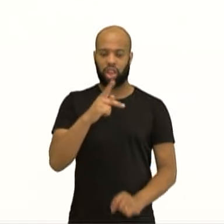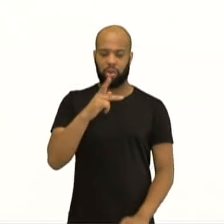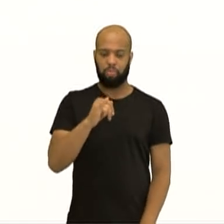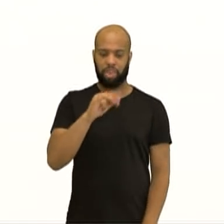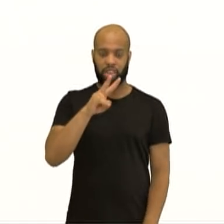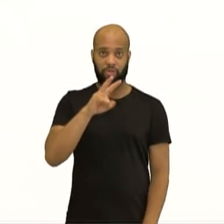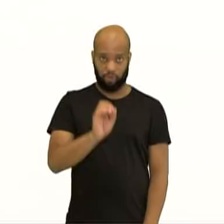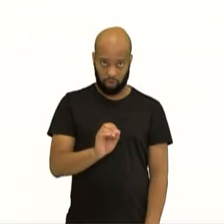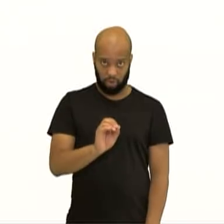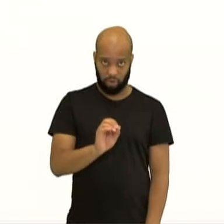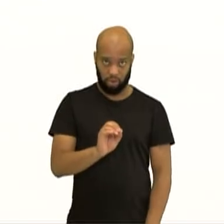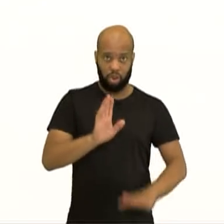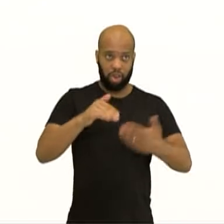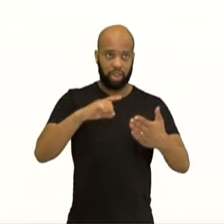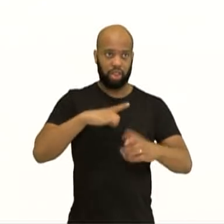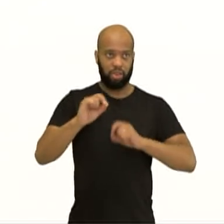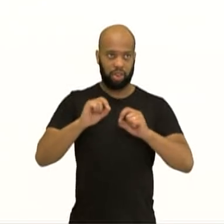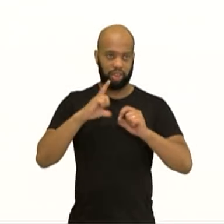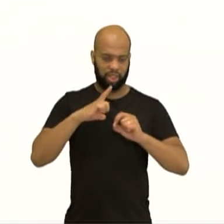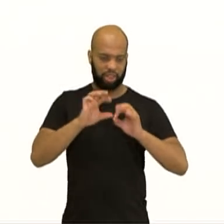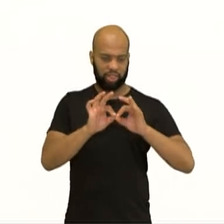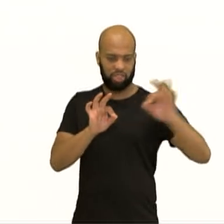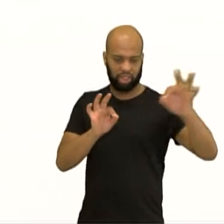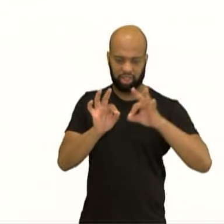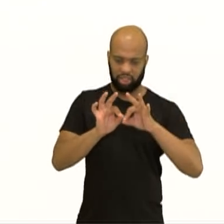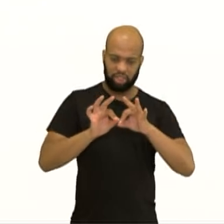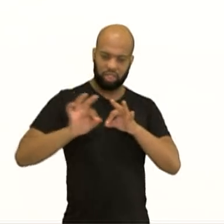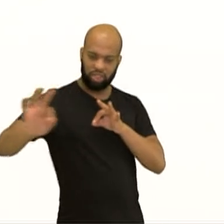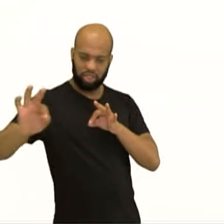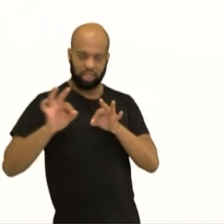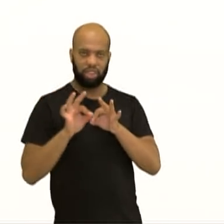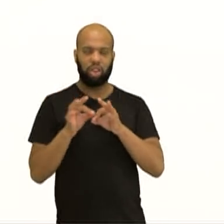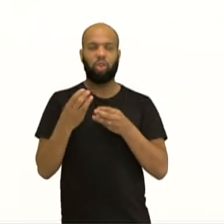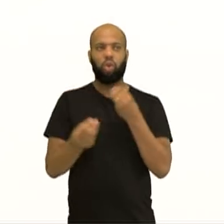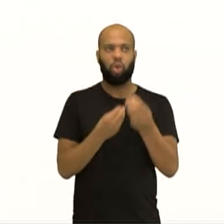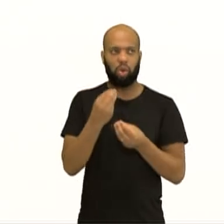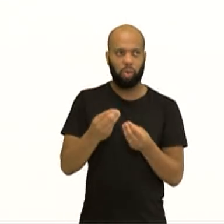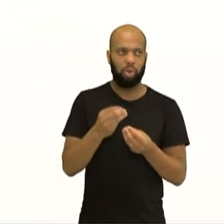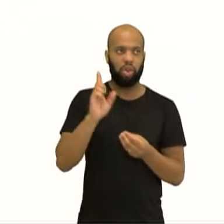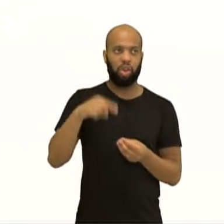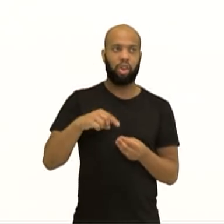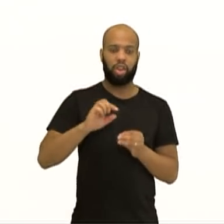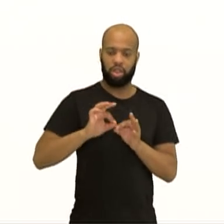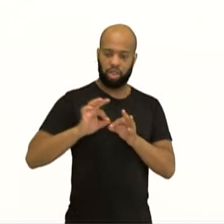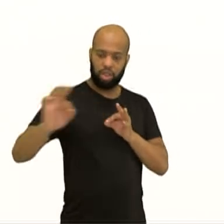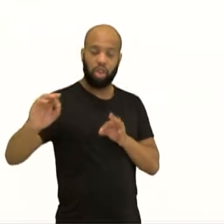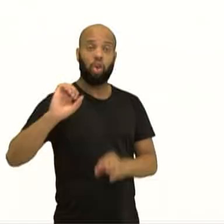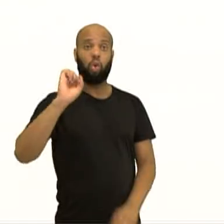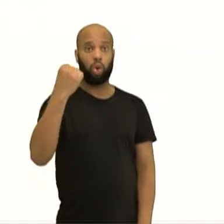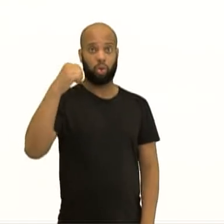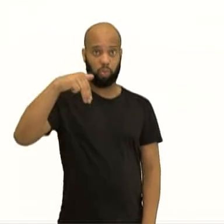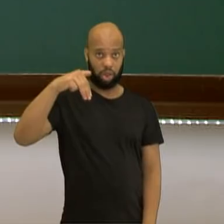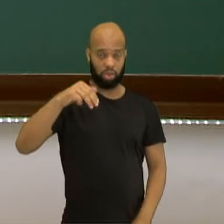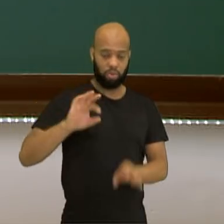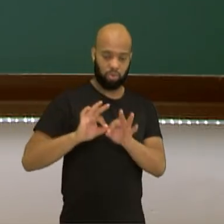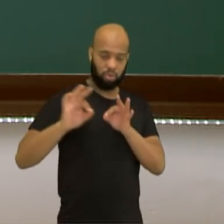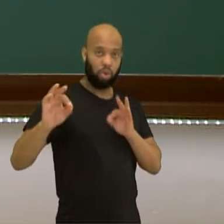A distância entre um jogador e outro são 8 metros,